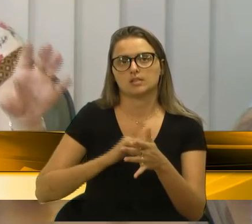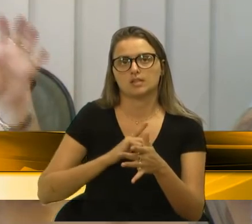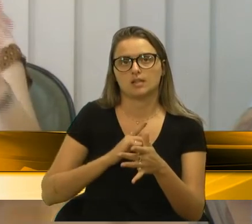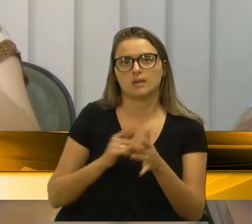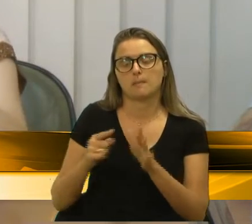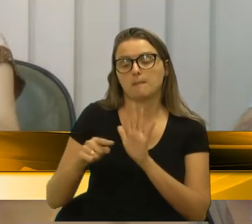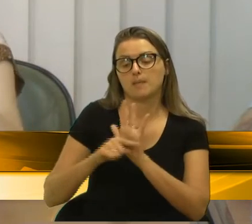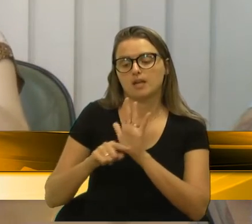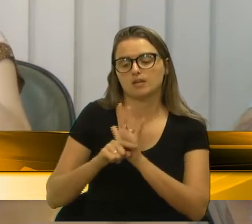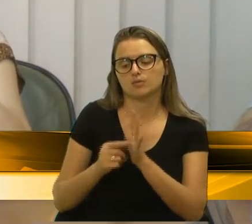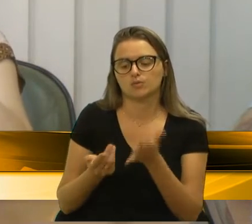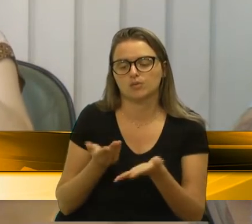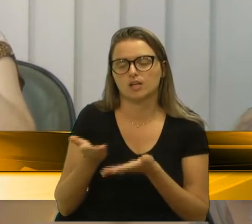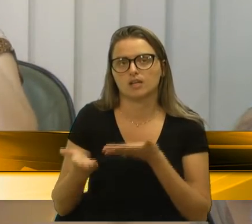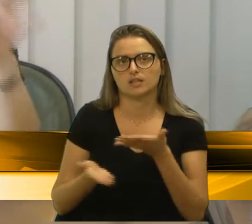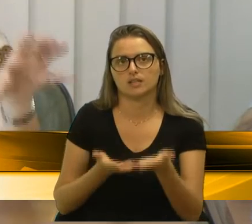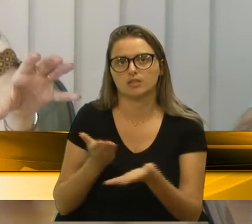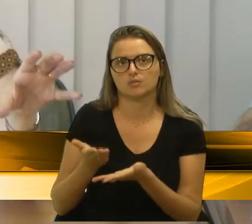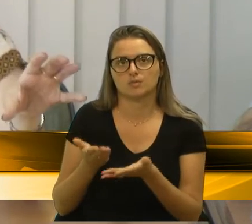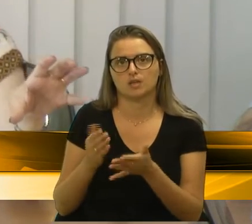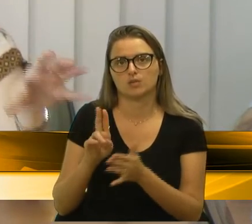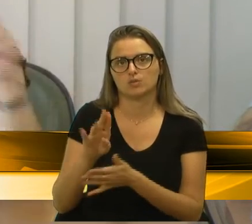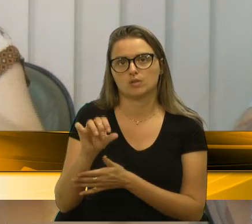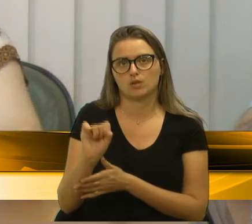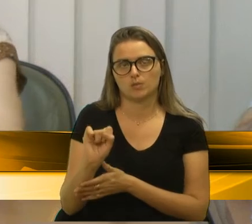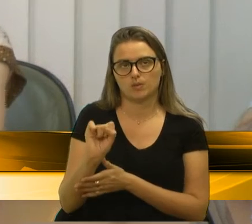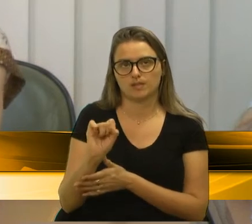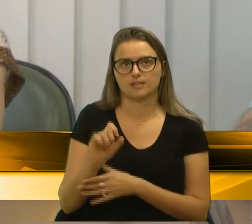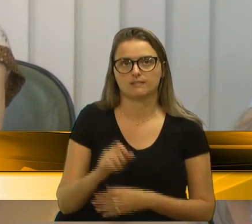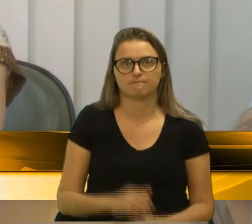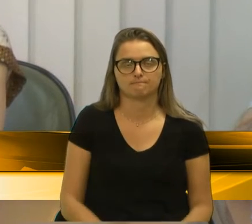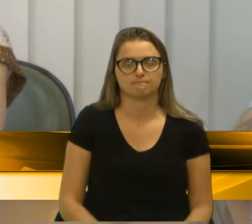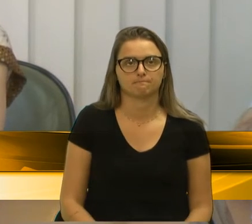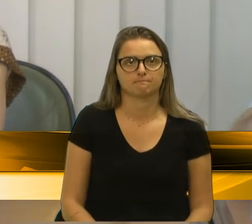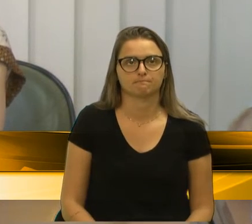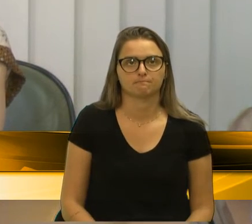consultas de atendimento dessa população,